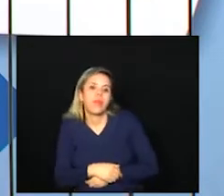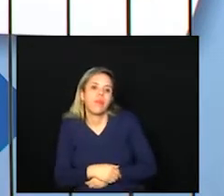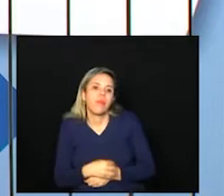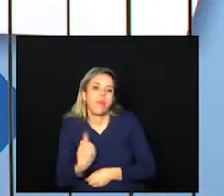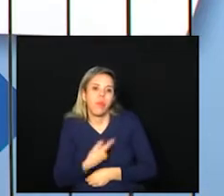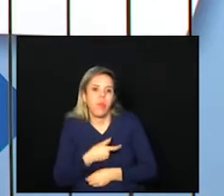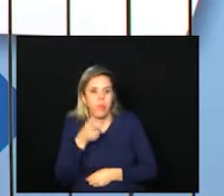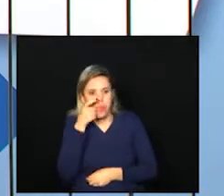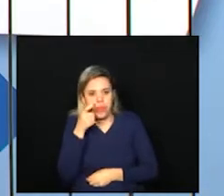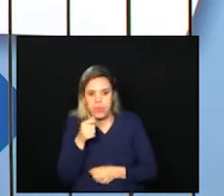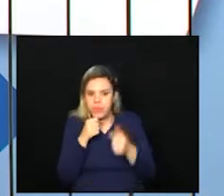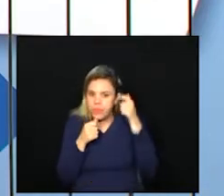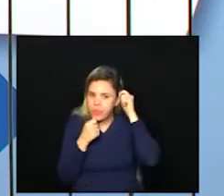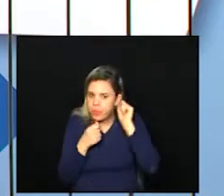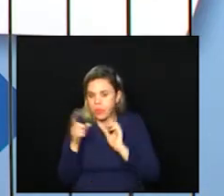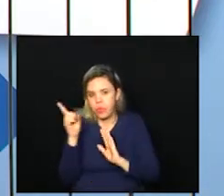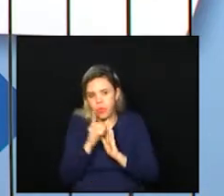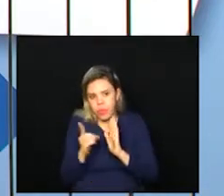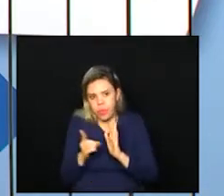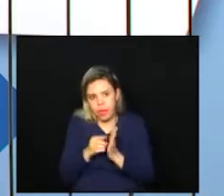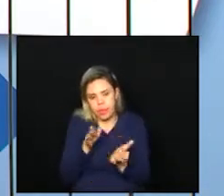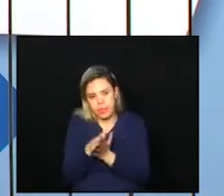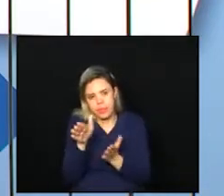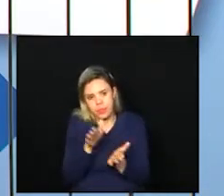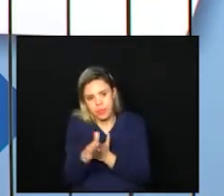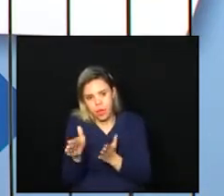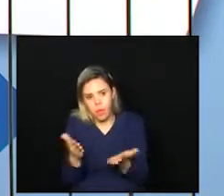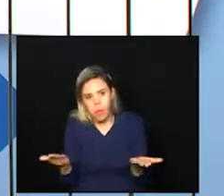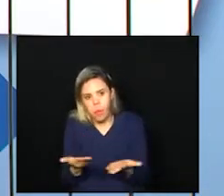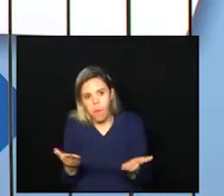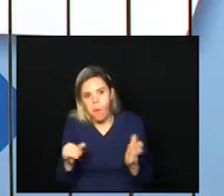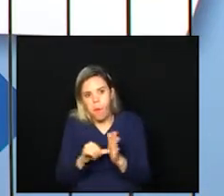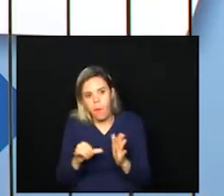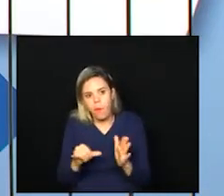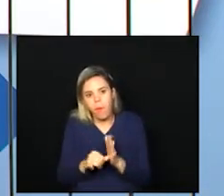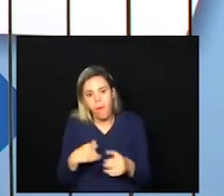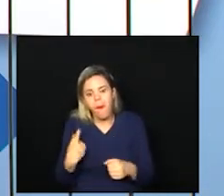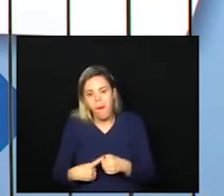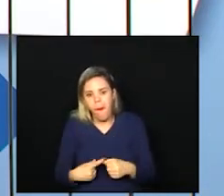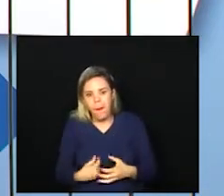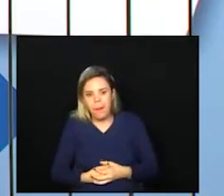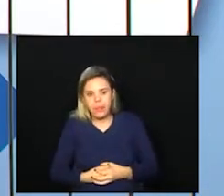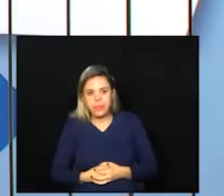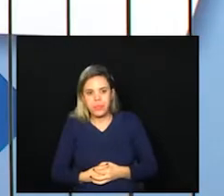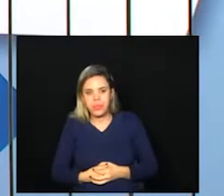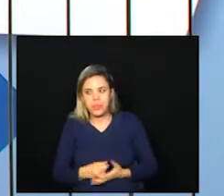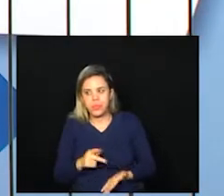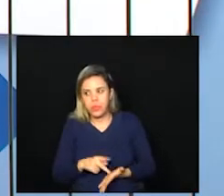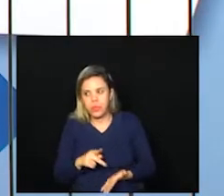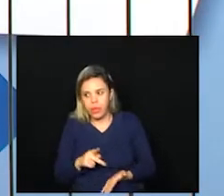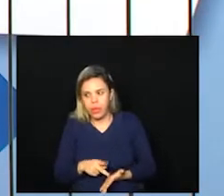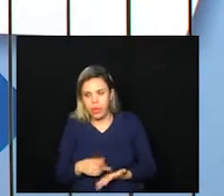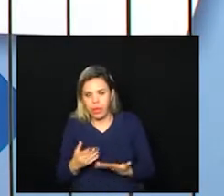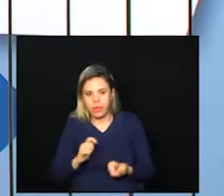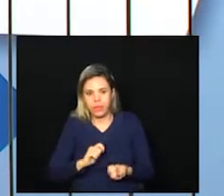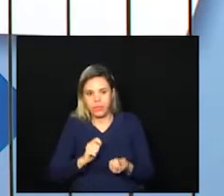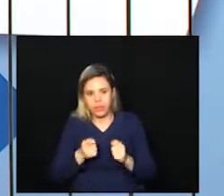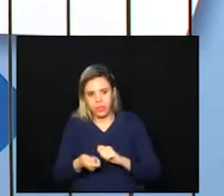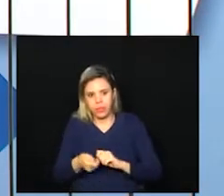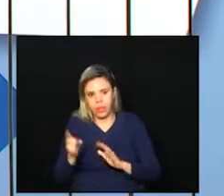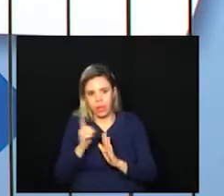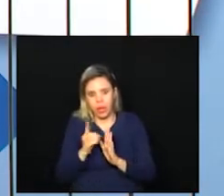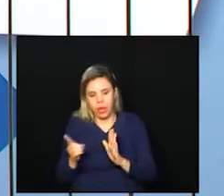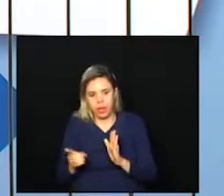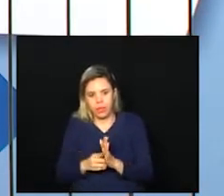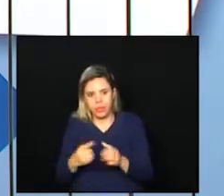nós vimos aí, esses decretos publicados hoje no Diário Oficial do Município, eles, na verdade, adequam os